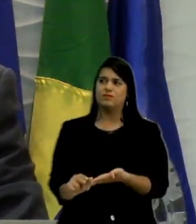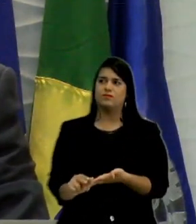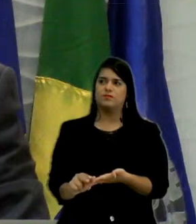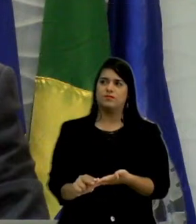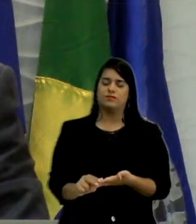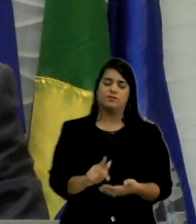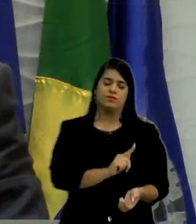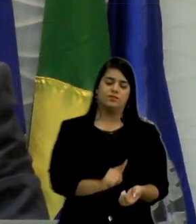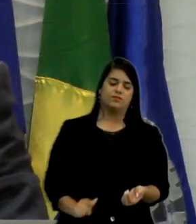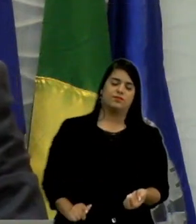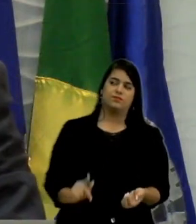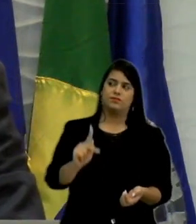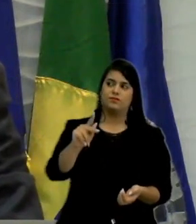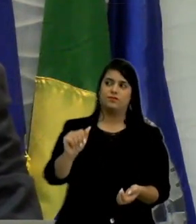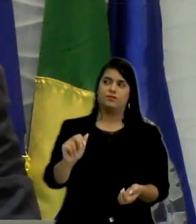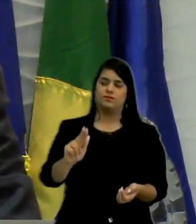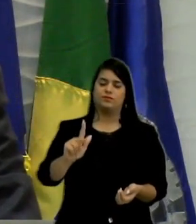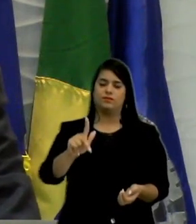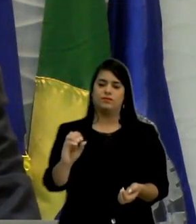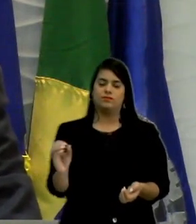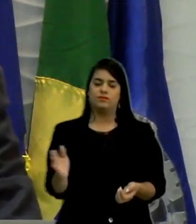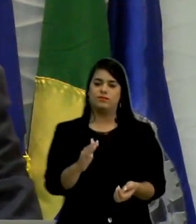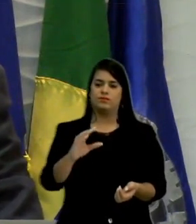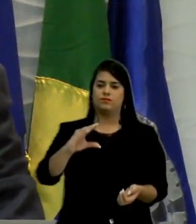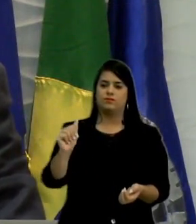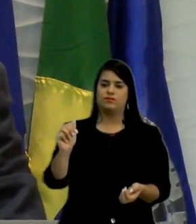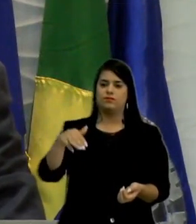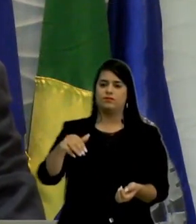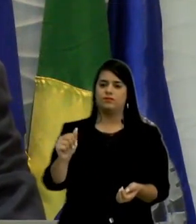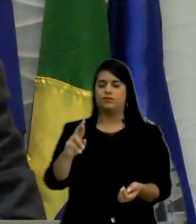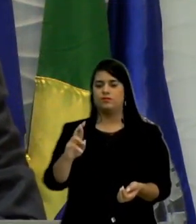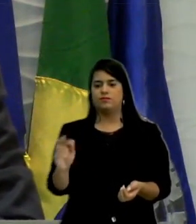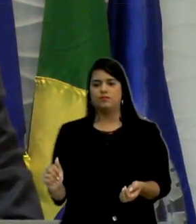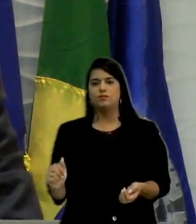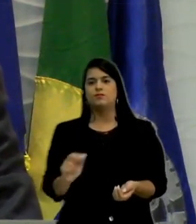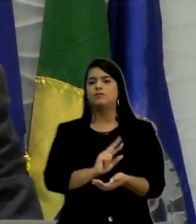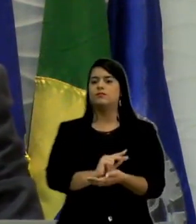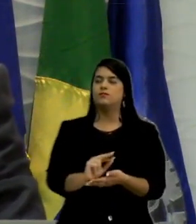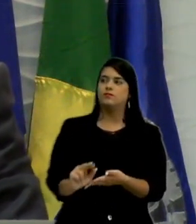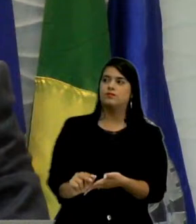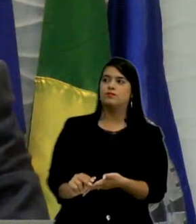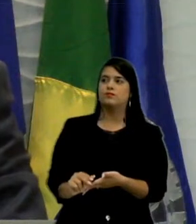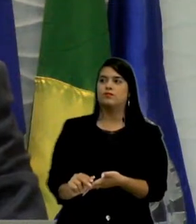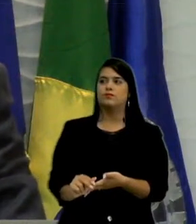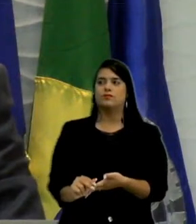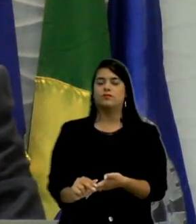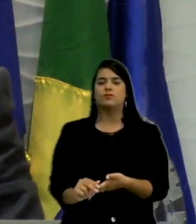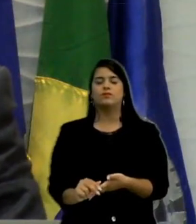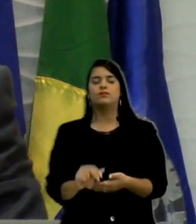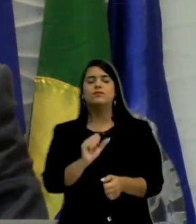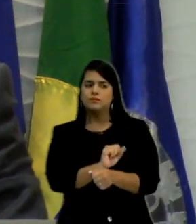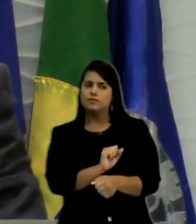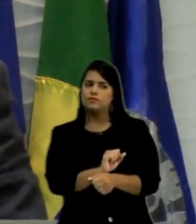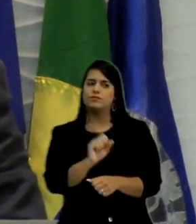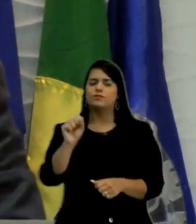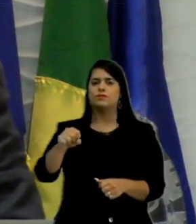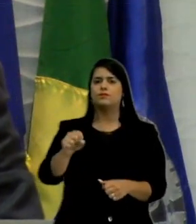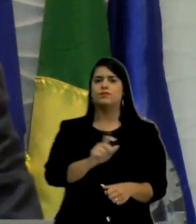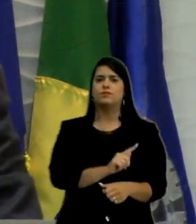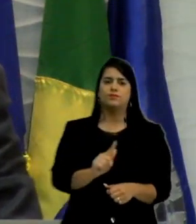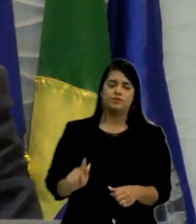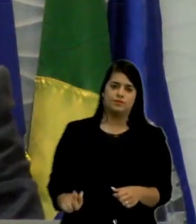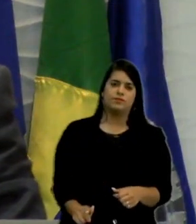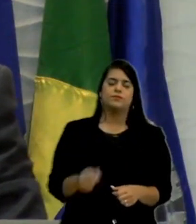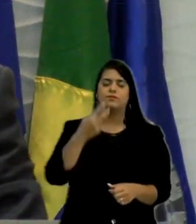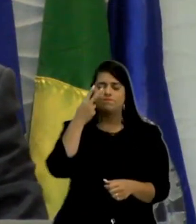Câmara, que fez a gente mentir por várias e várias ocasiões. A gente espera sim que a governadora tenha